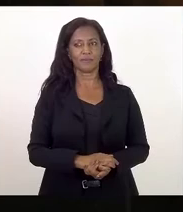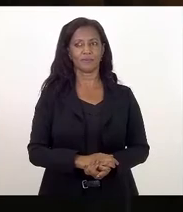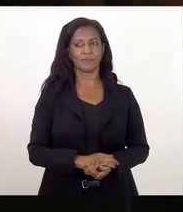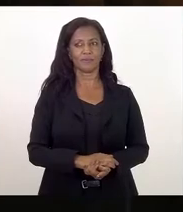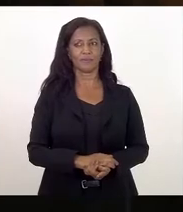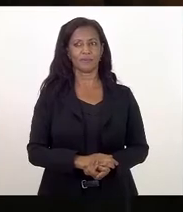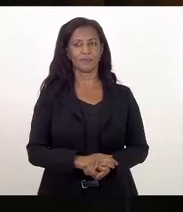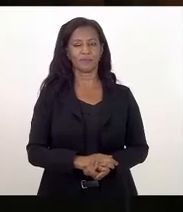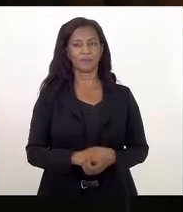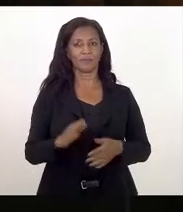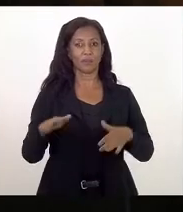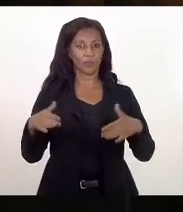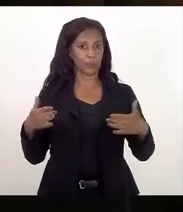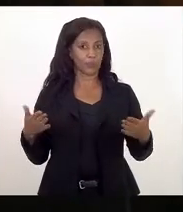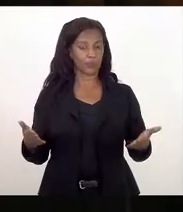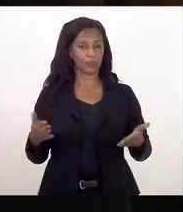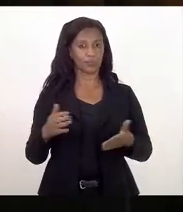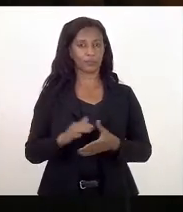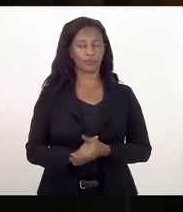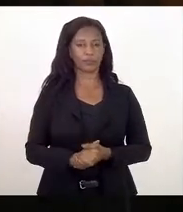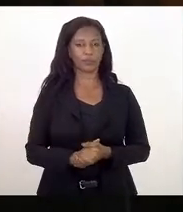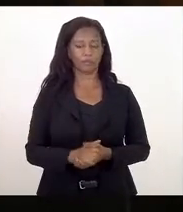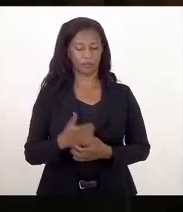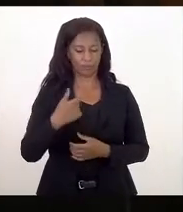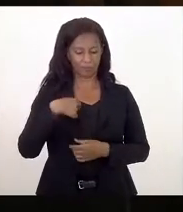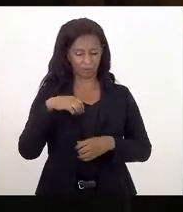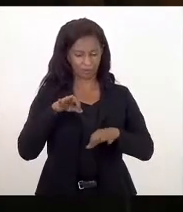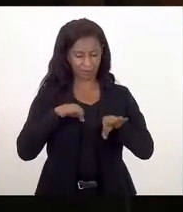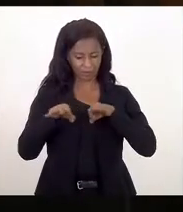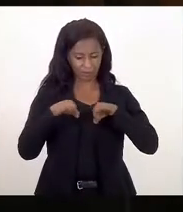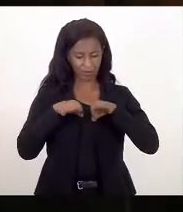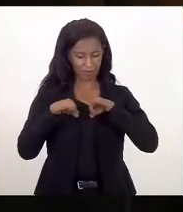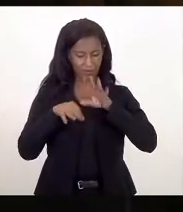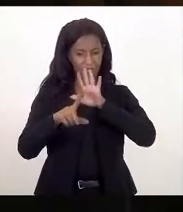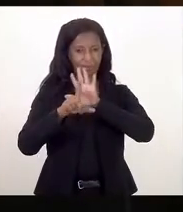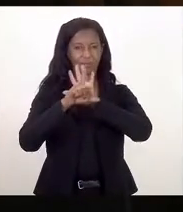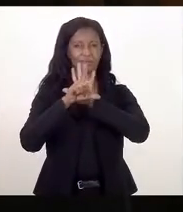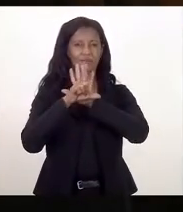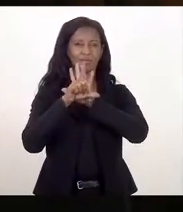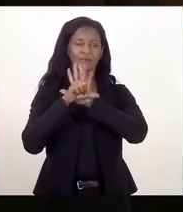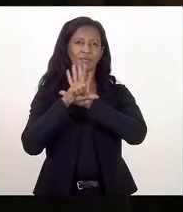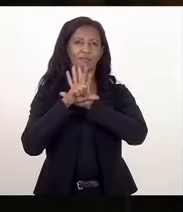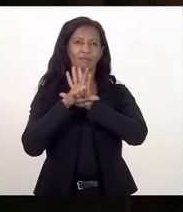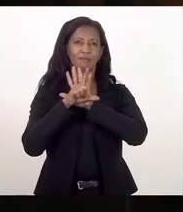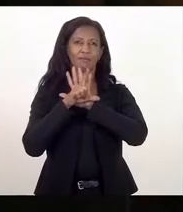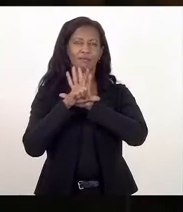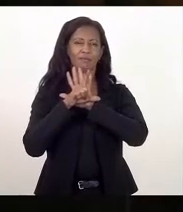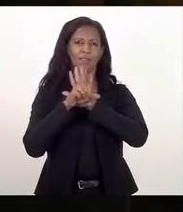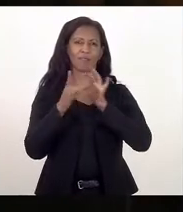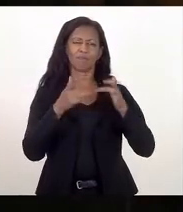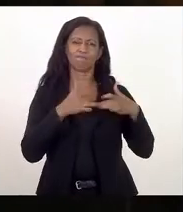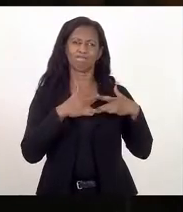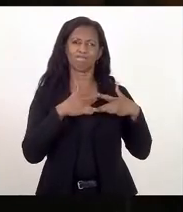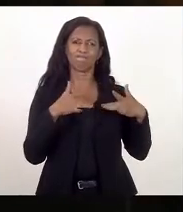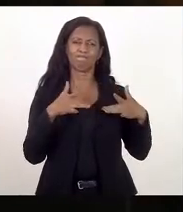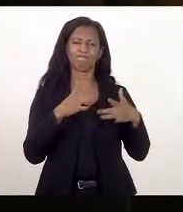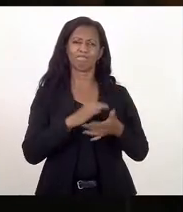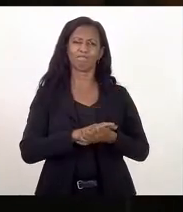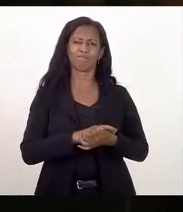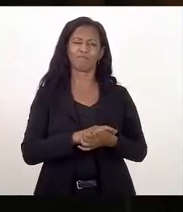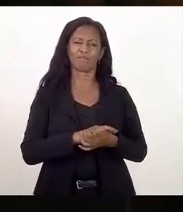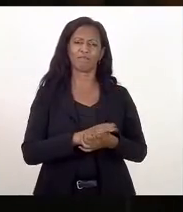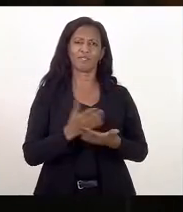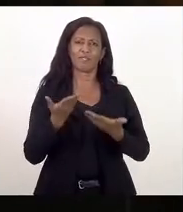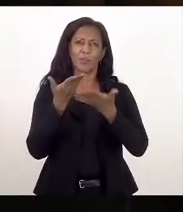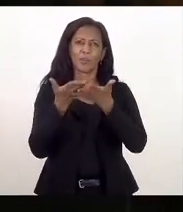E quando eu fiz esse projeto de lei, foi uma forma com muita sensibilidade de